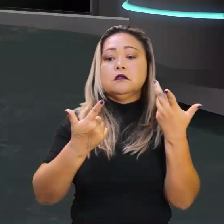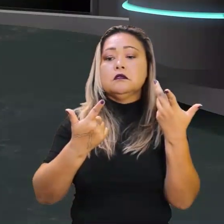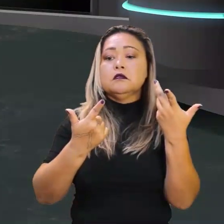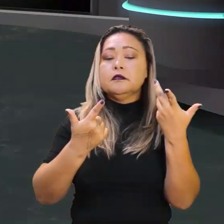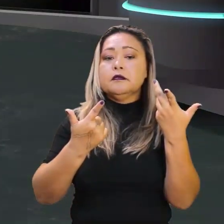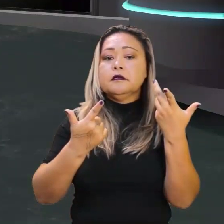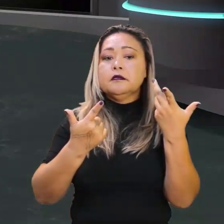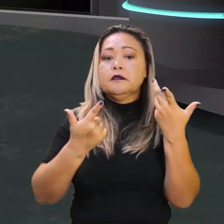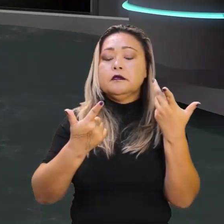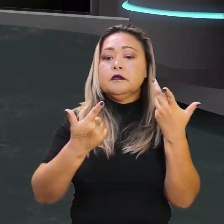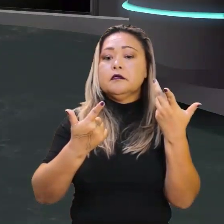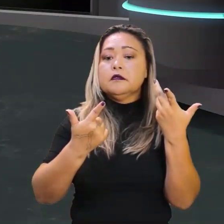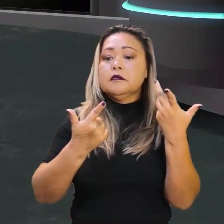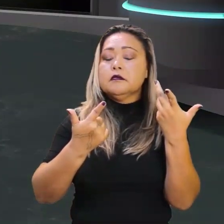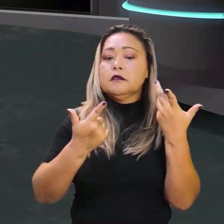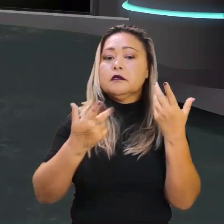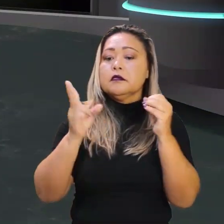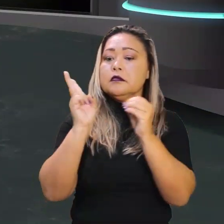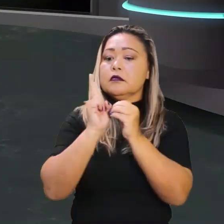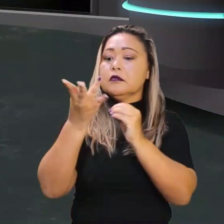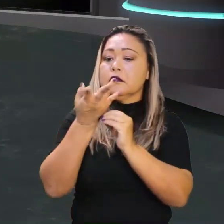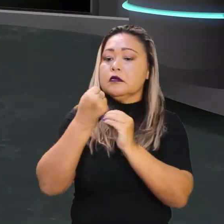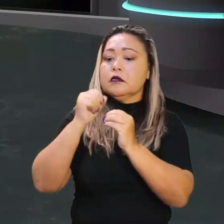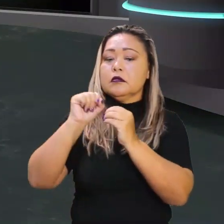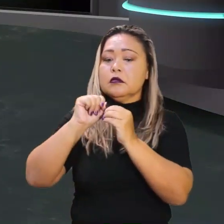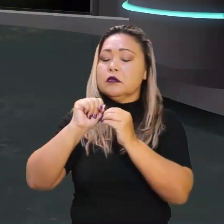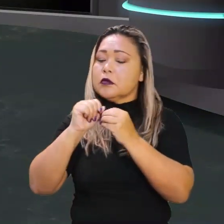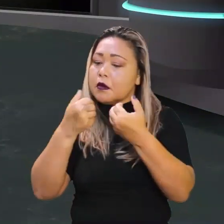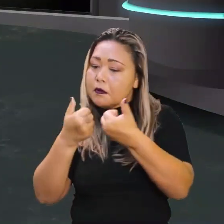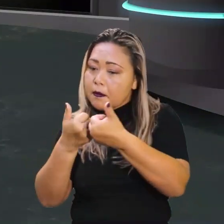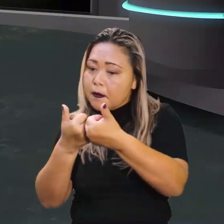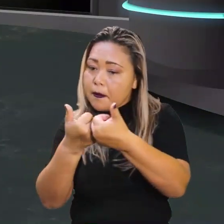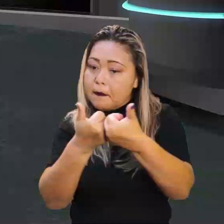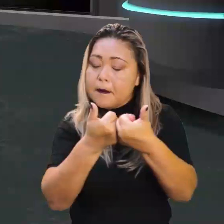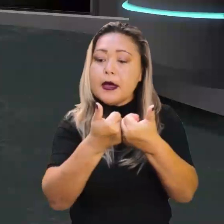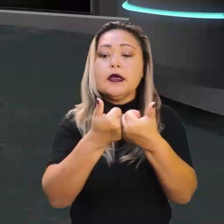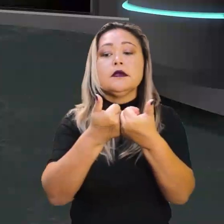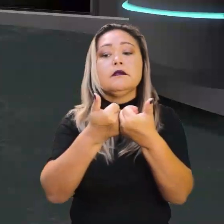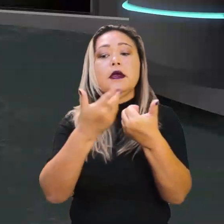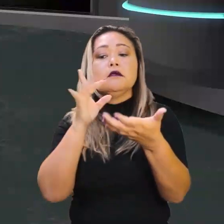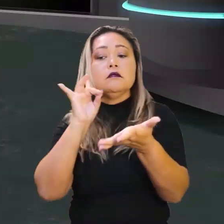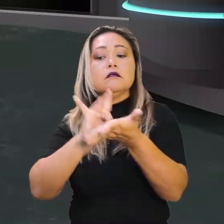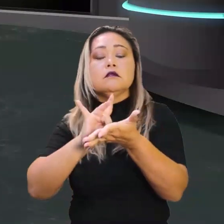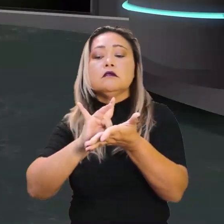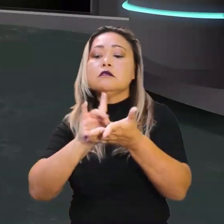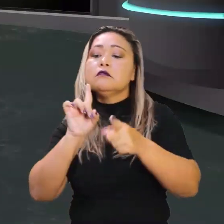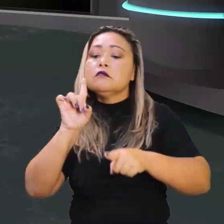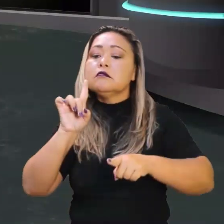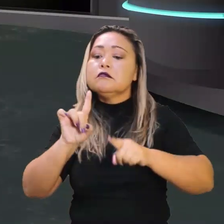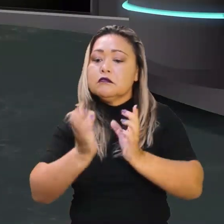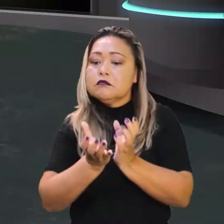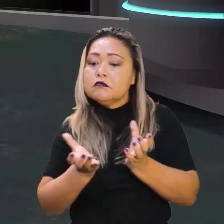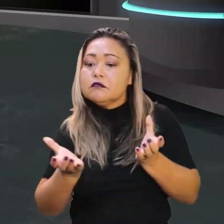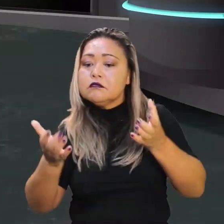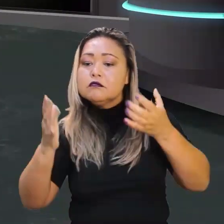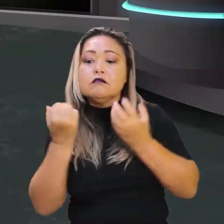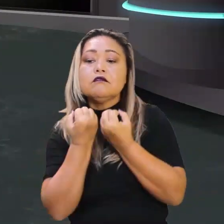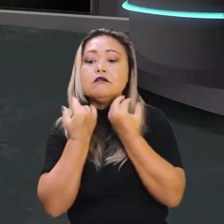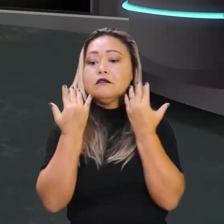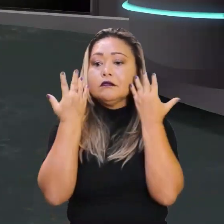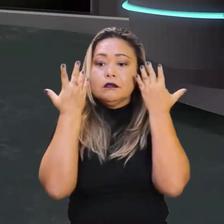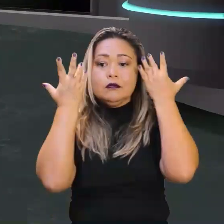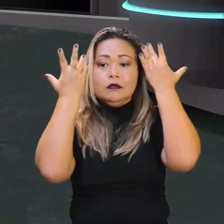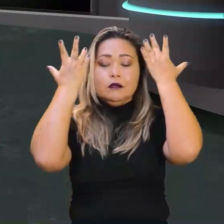que mais se aproxima da realidade é a produção de cestaria, de plumagem,